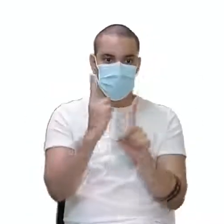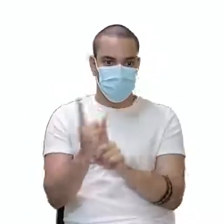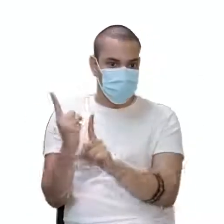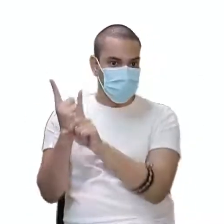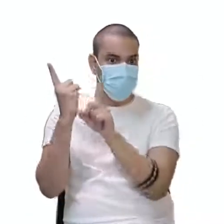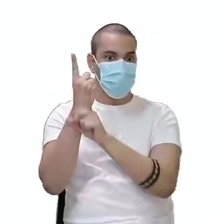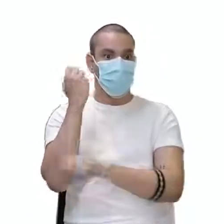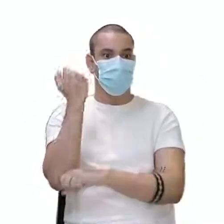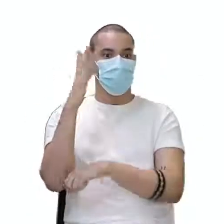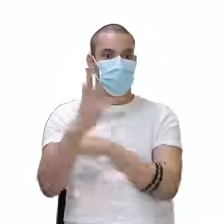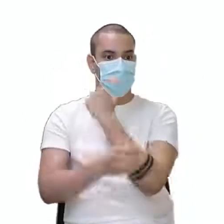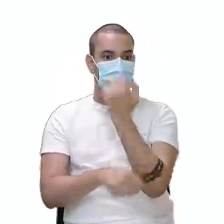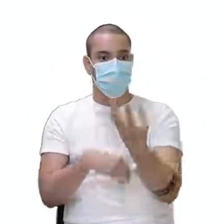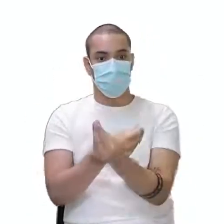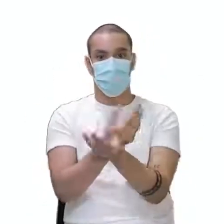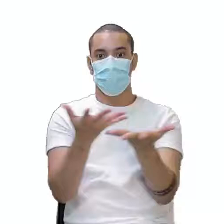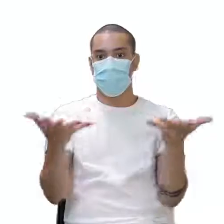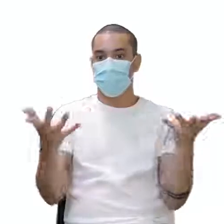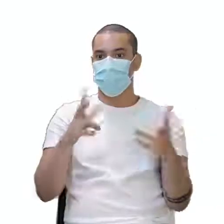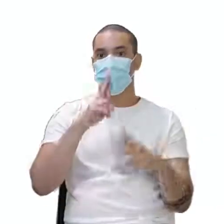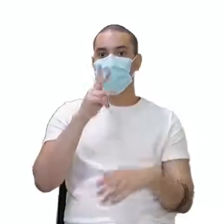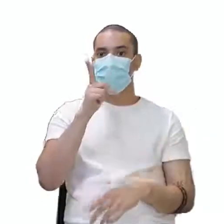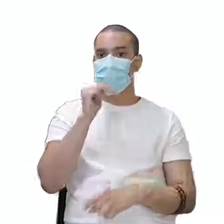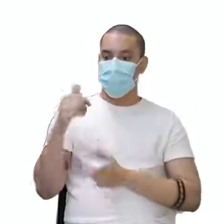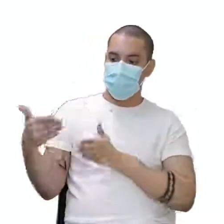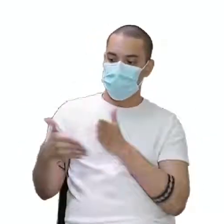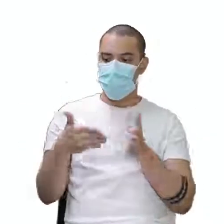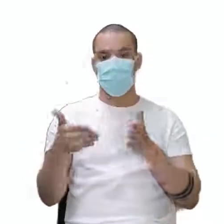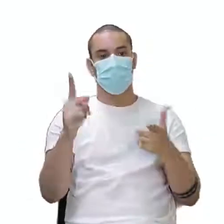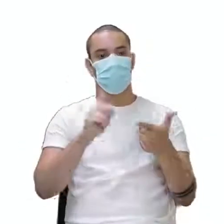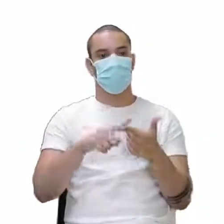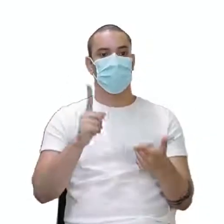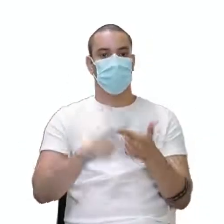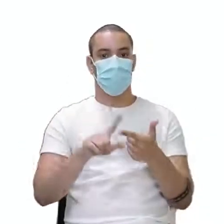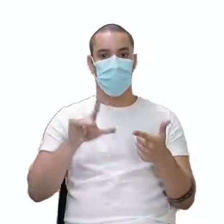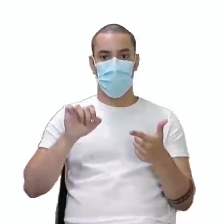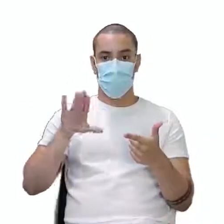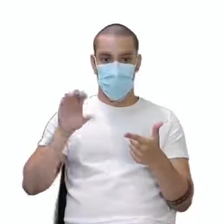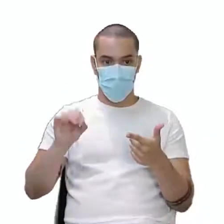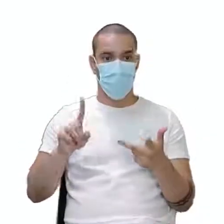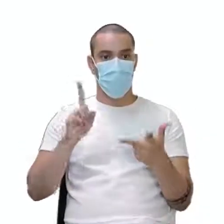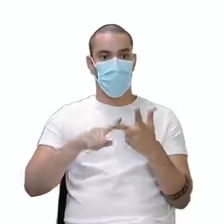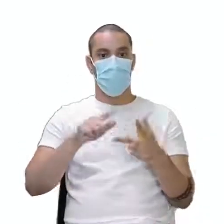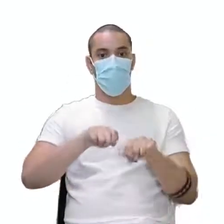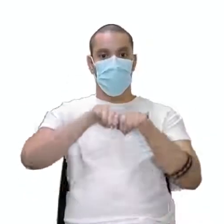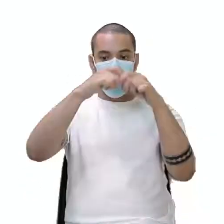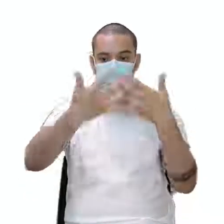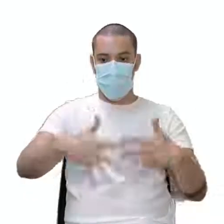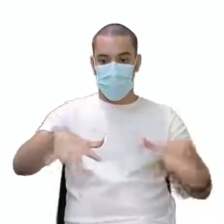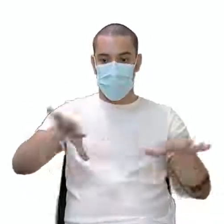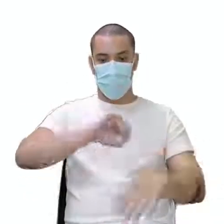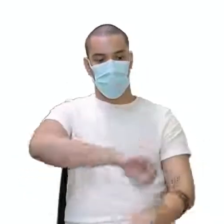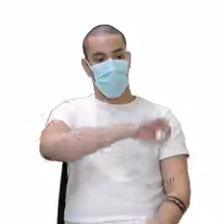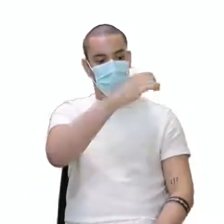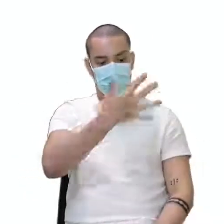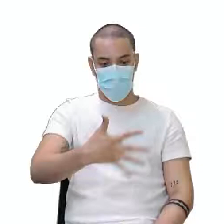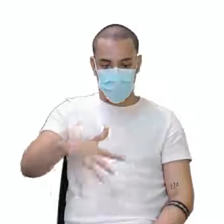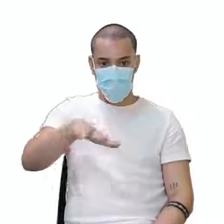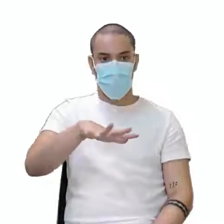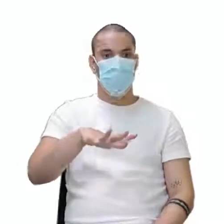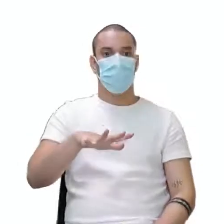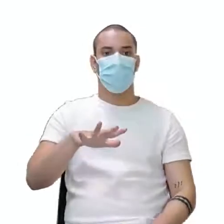natureza e está distribuída nos nossos rios, nos nossos lagos, nos mares, oceanos e